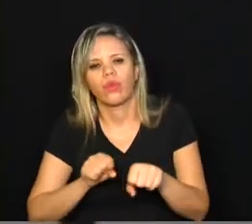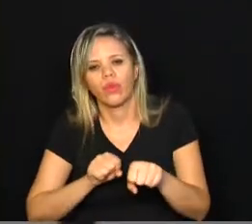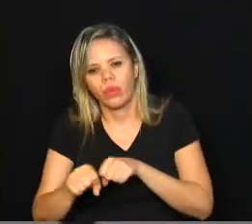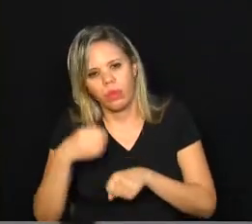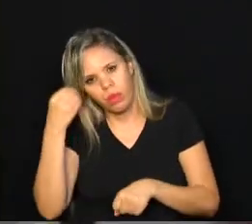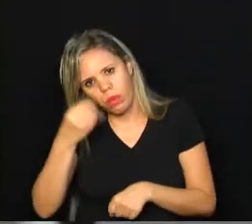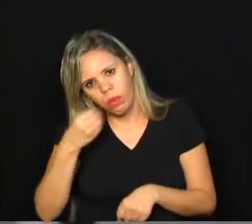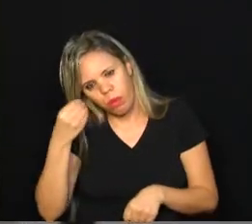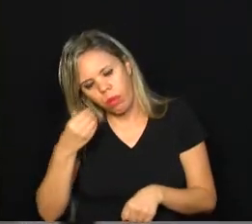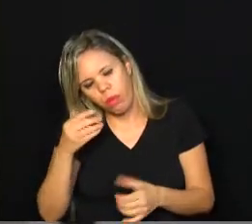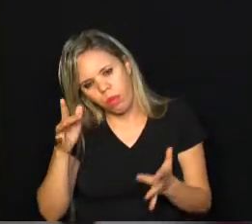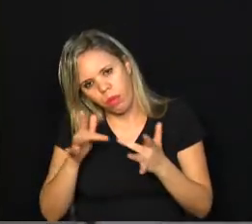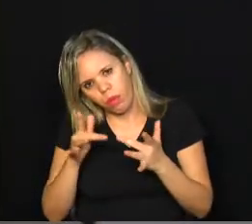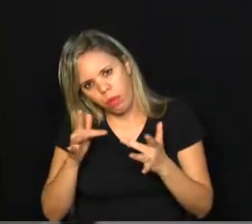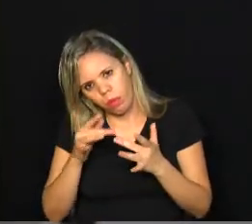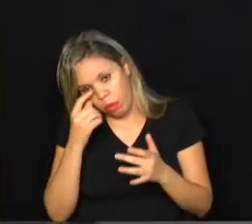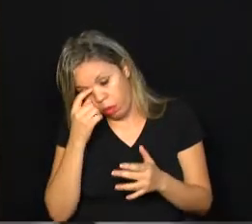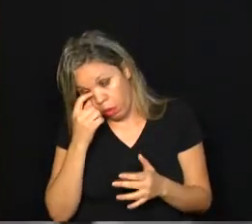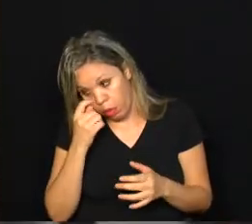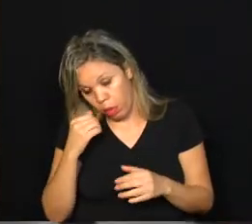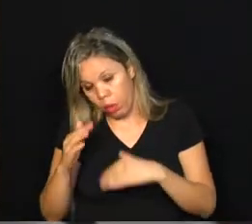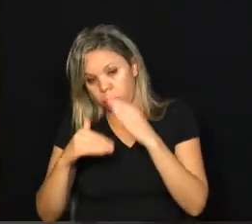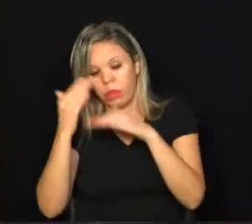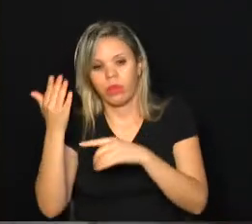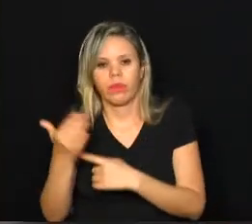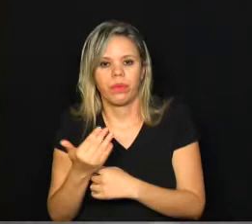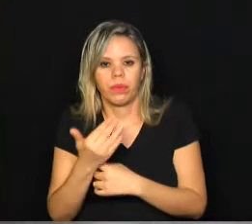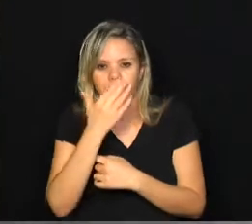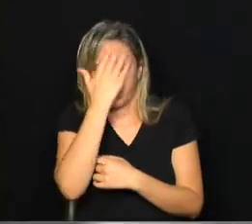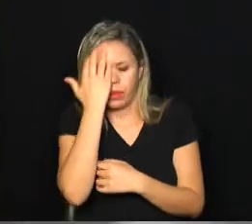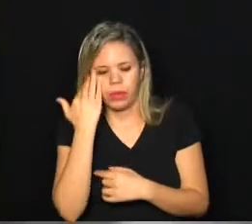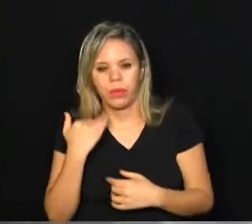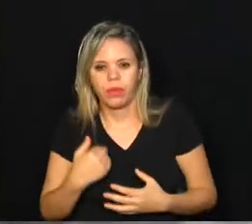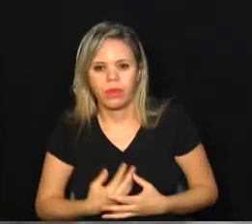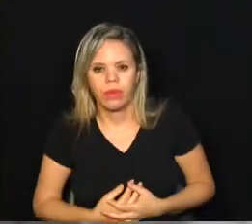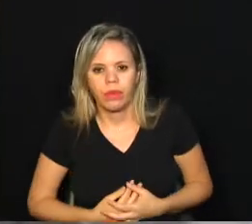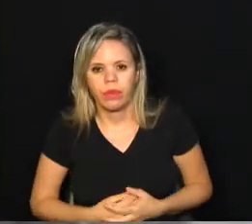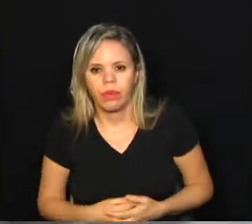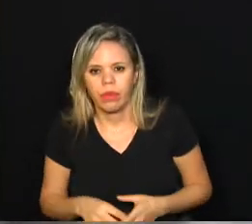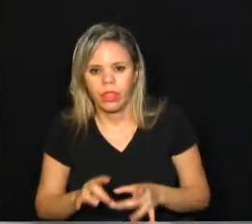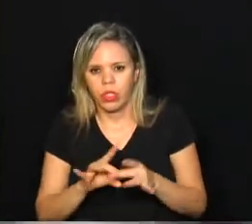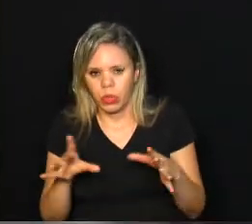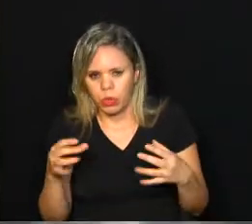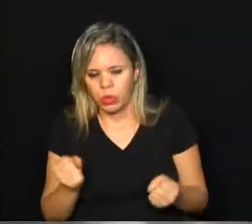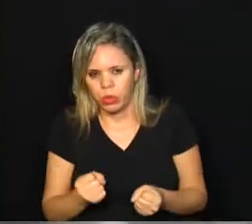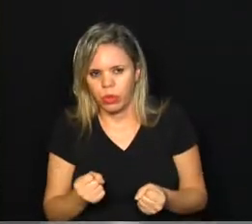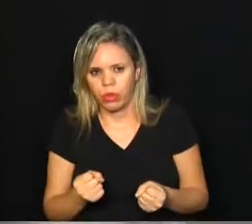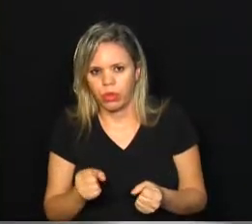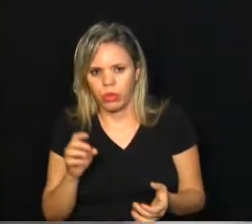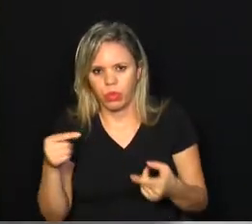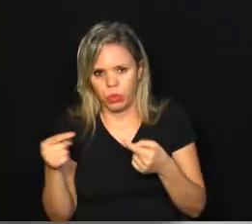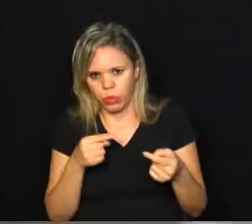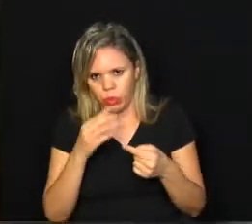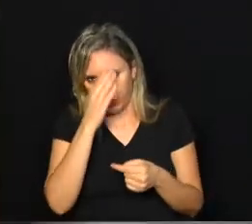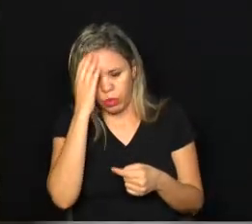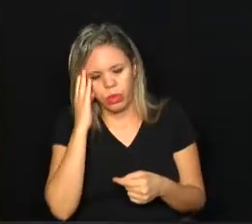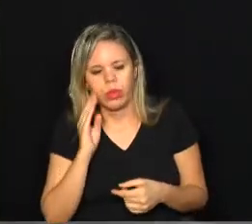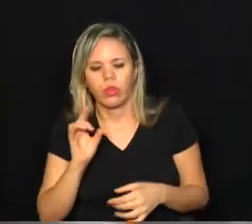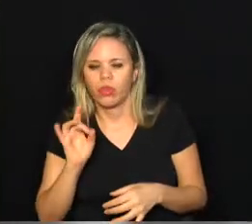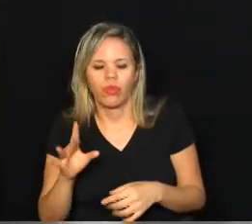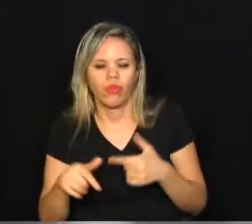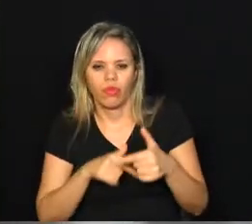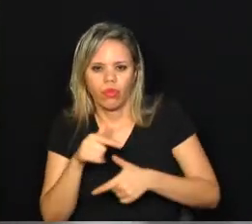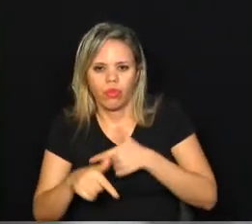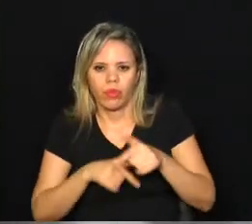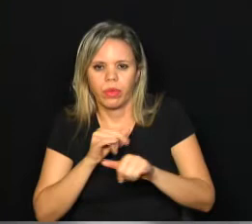ter o contato de onde possa desenvolver a tecnologia de mais alto nível, te permite realmente a competitividade, e não é só no mercado